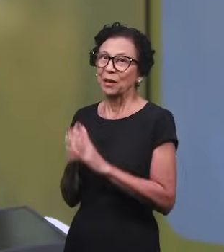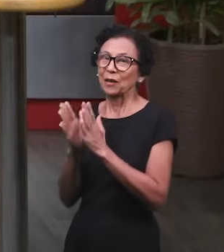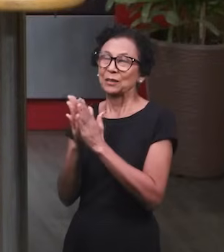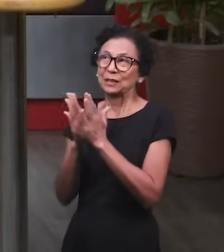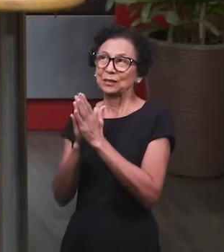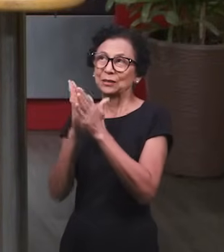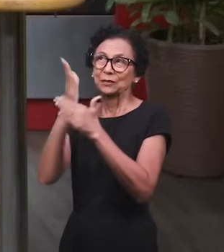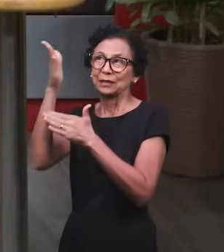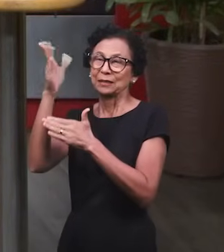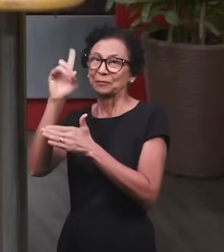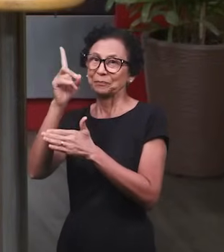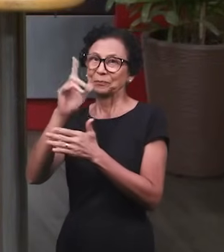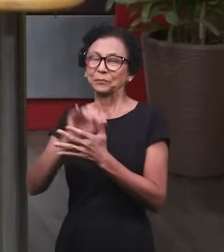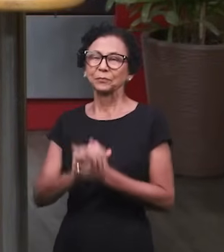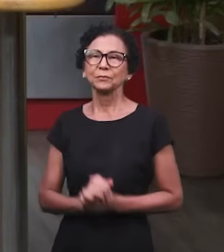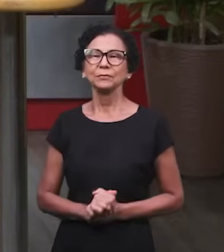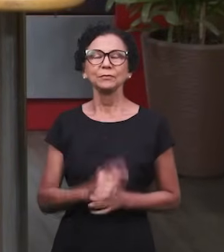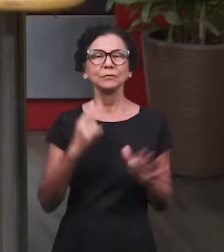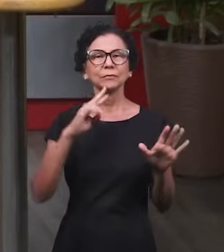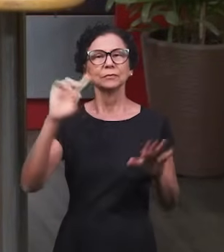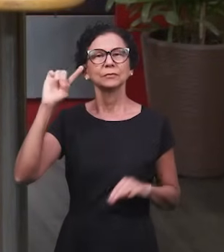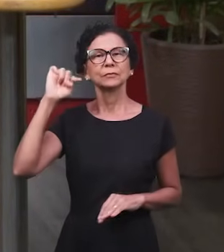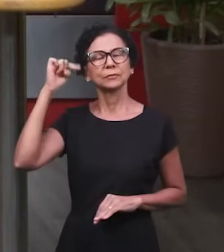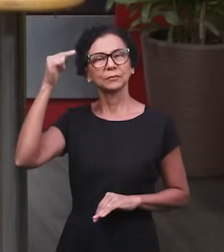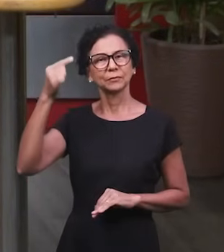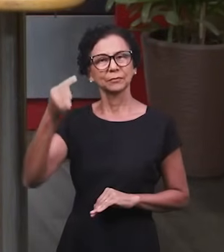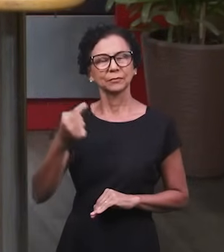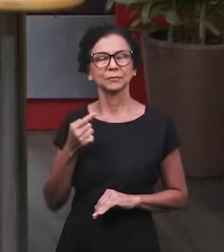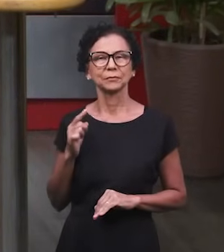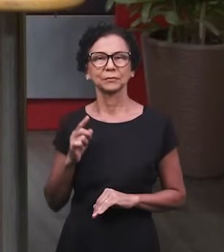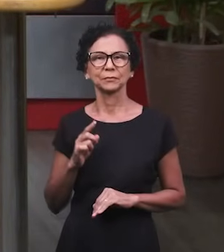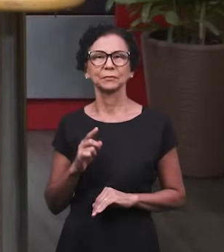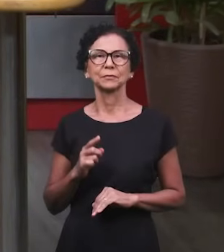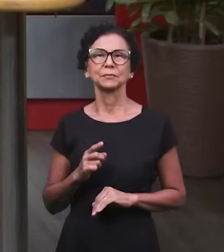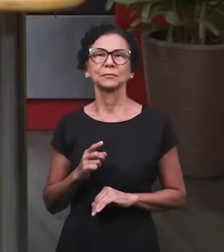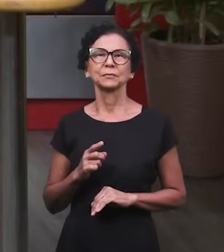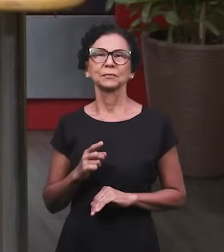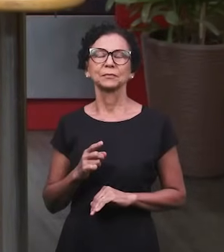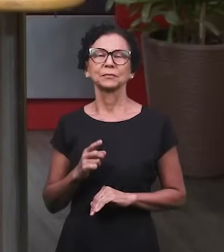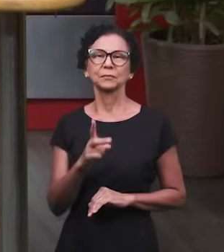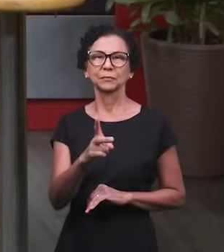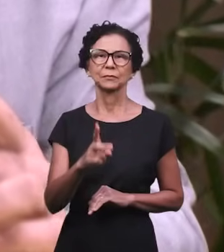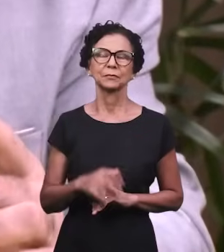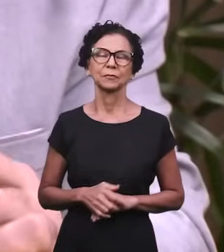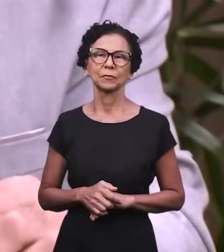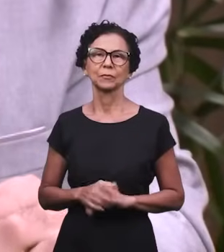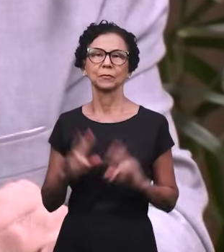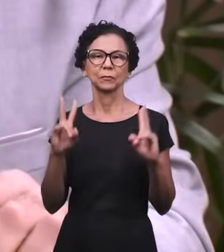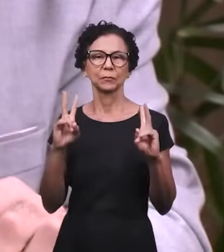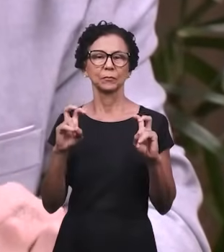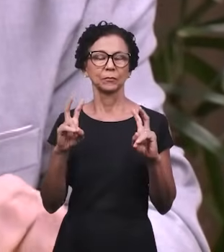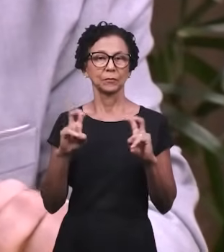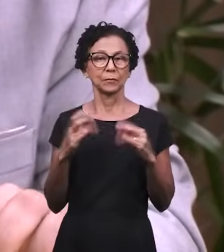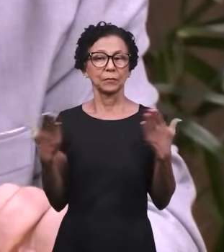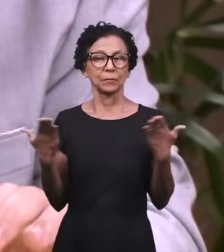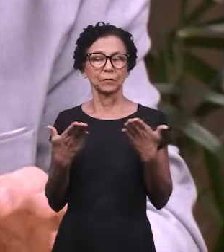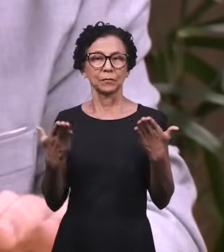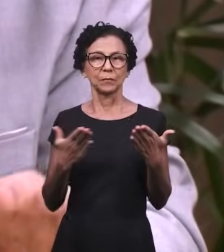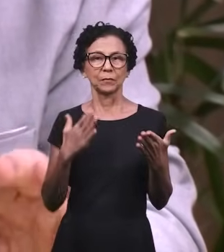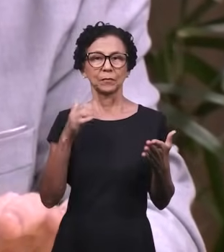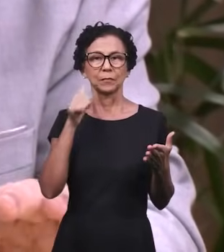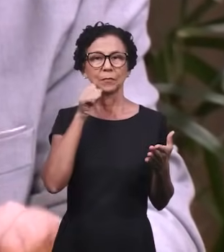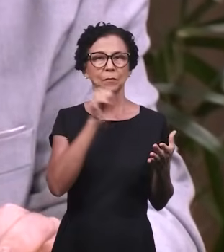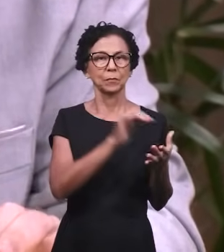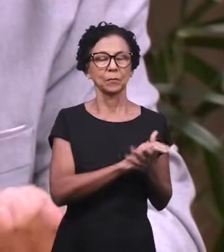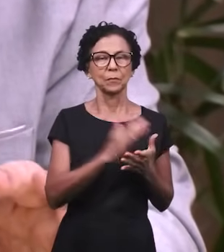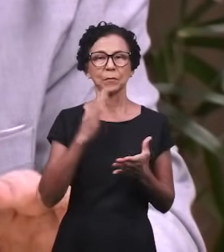certo vamos lá então você já sabe na semana que vem a gente volta eh o tema do programa de hoje foi